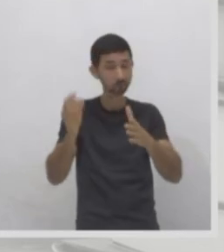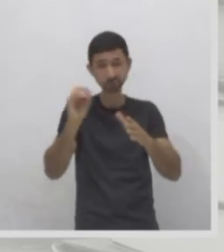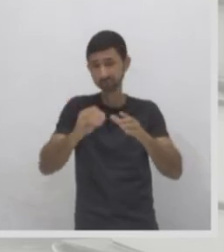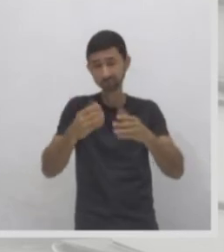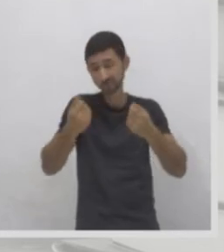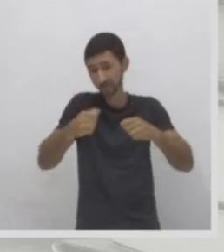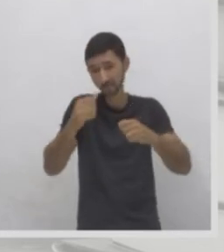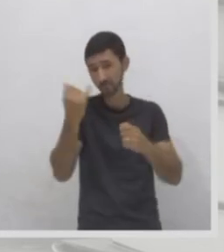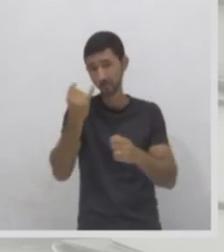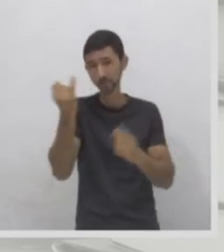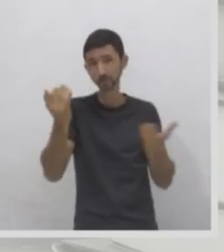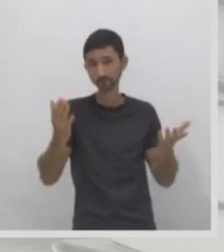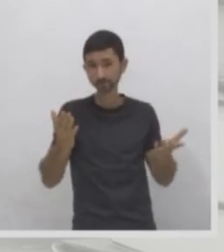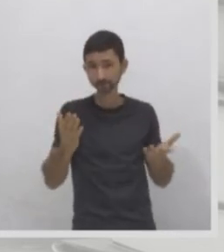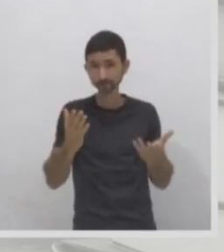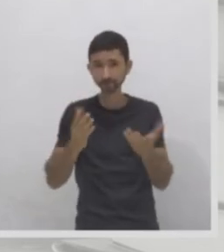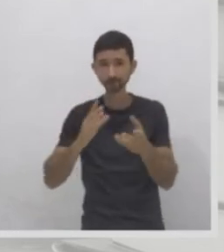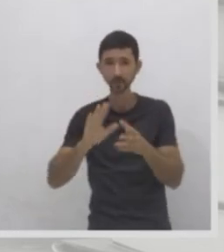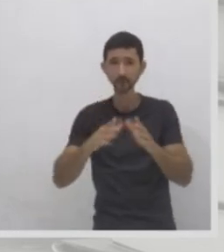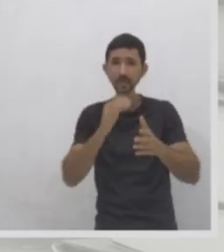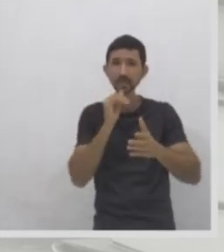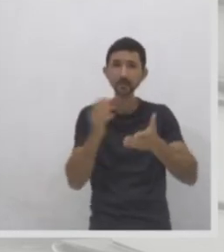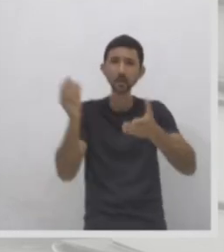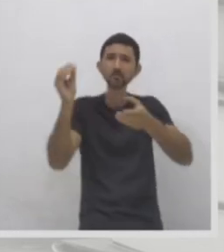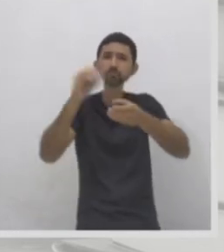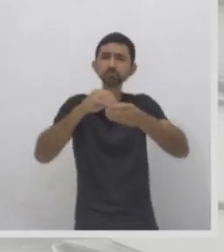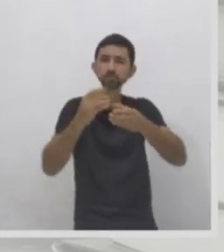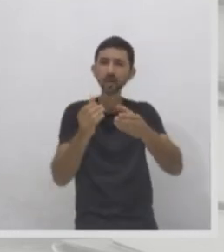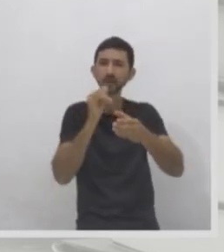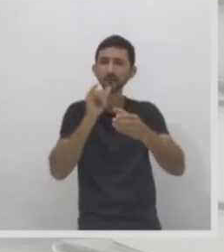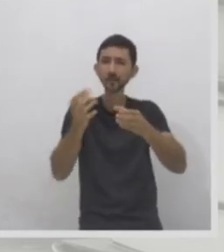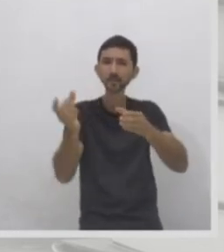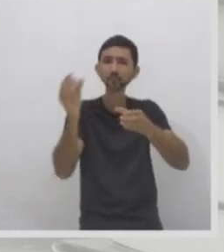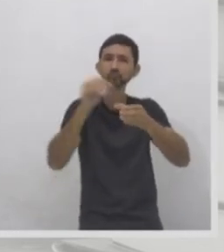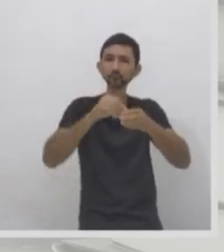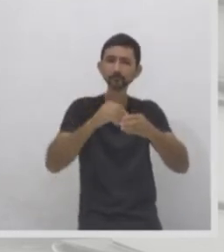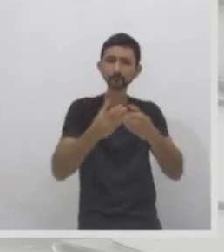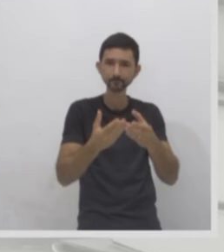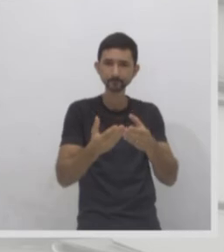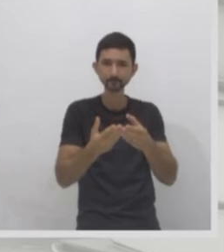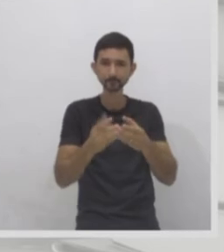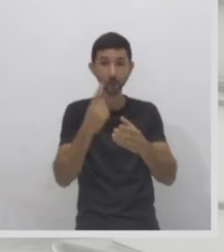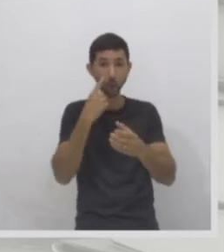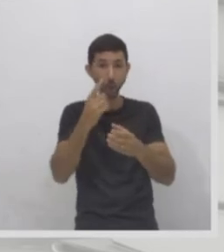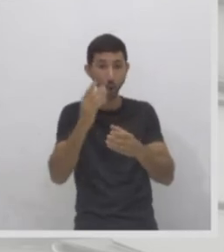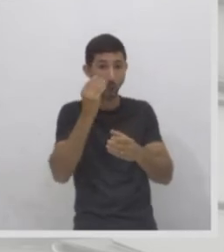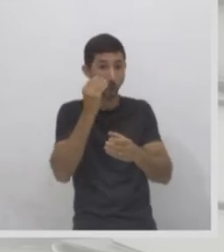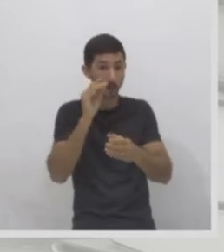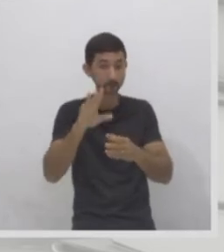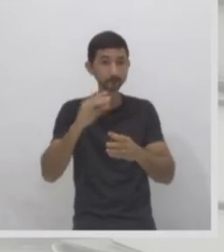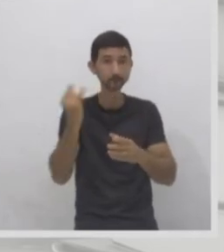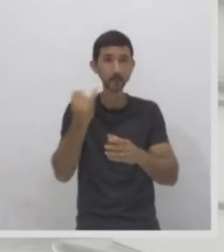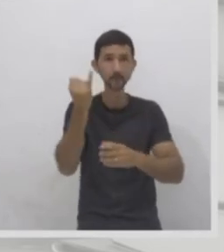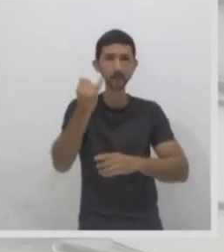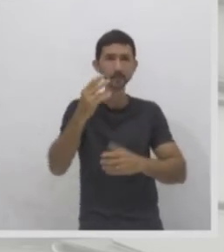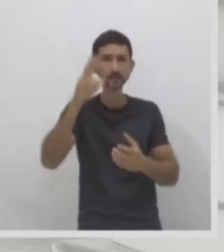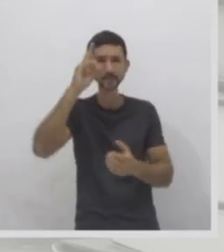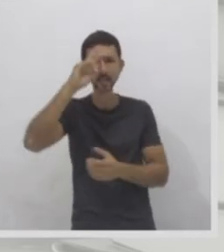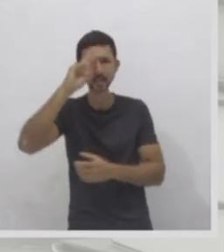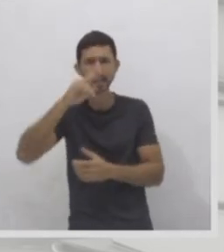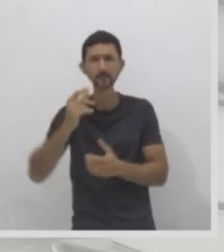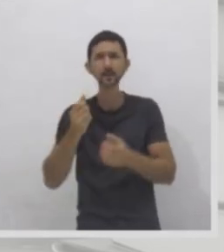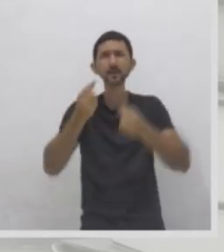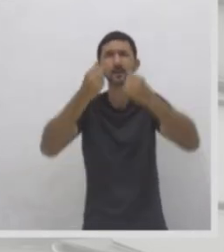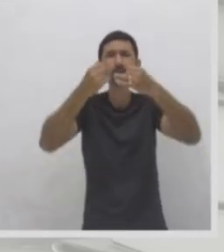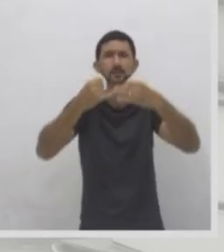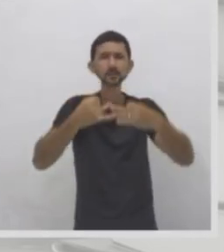estar lá. Ele vai só servir para acrescentar informação. E eu quero chamar a atenção de você para algo bem importante. Lembra que nós estamos